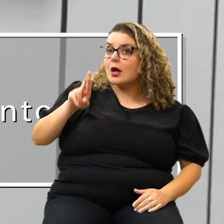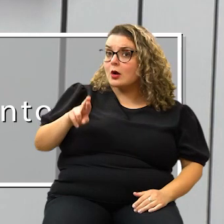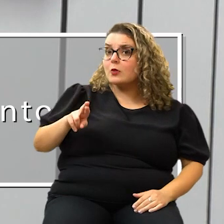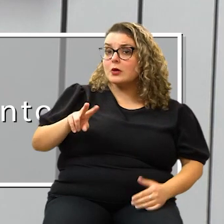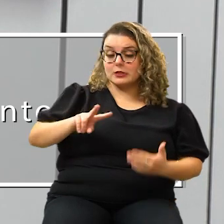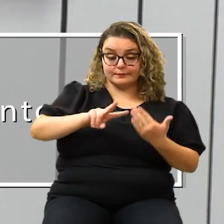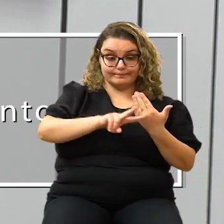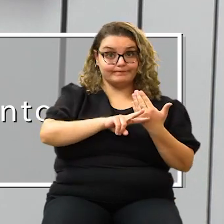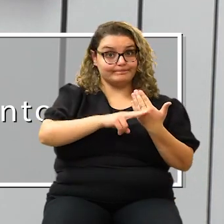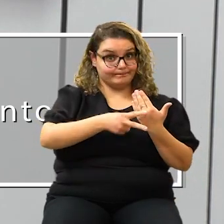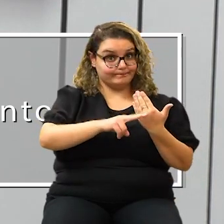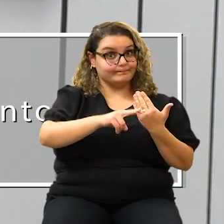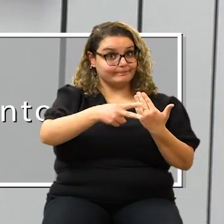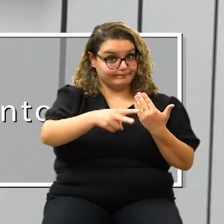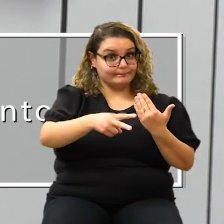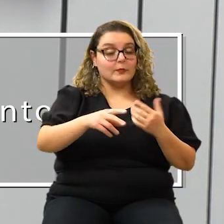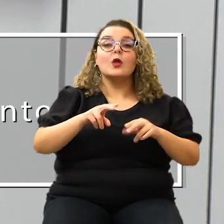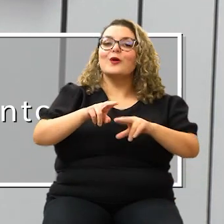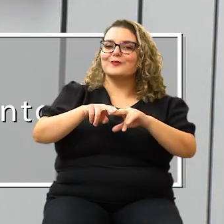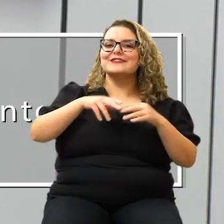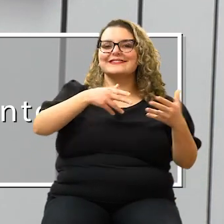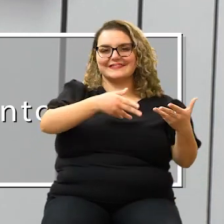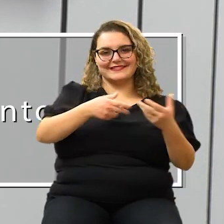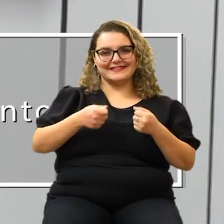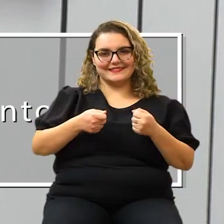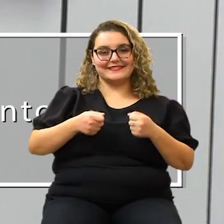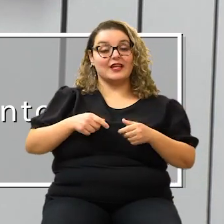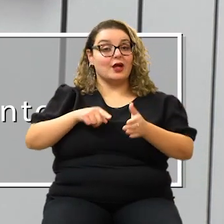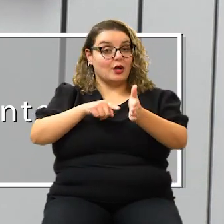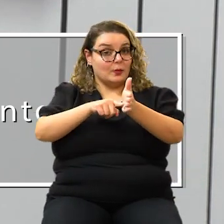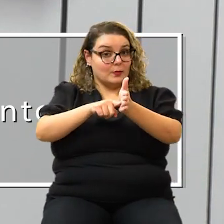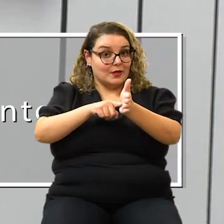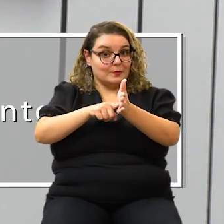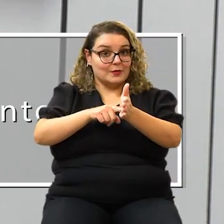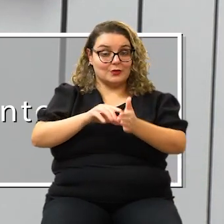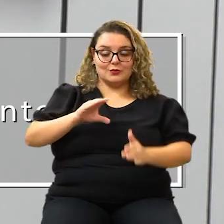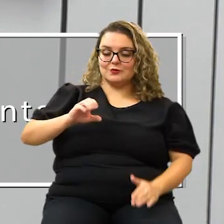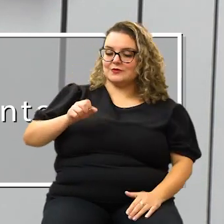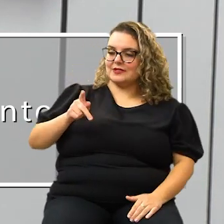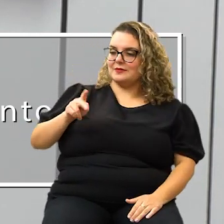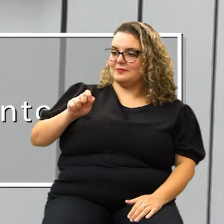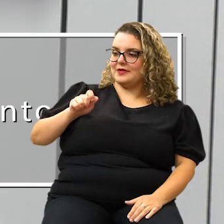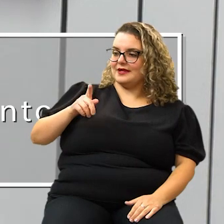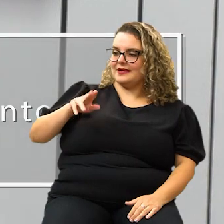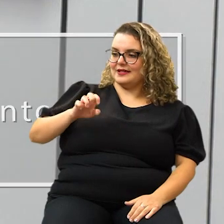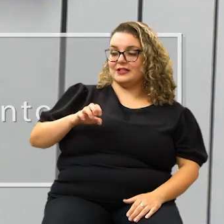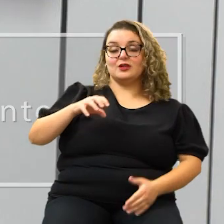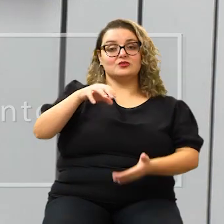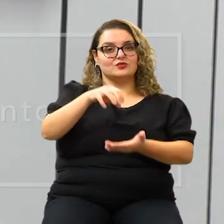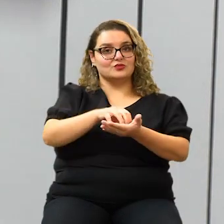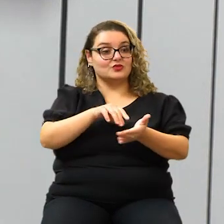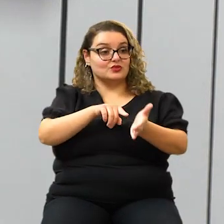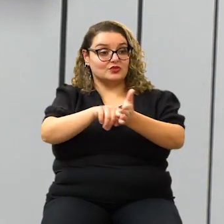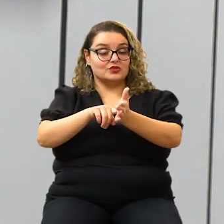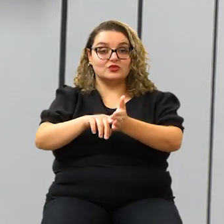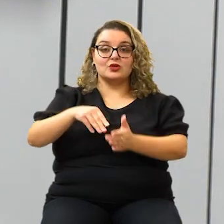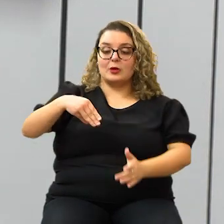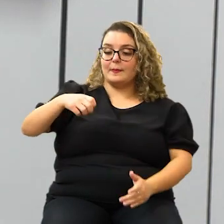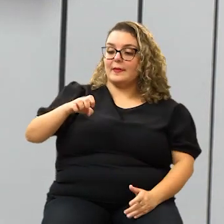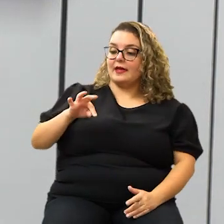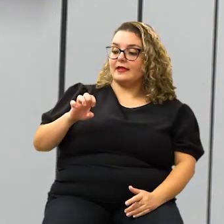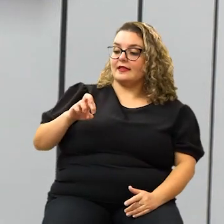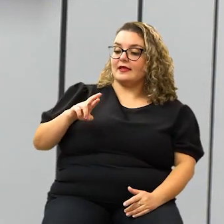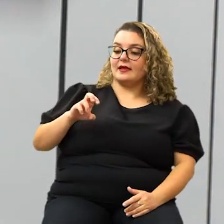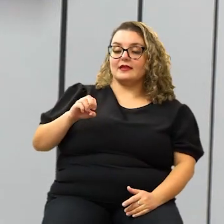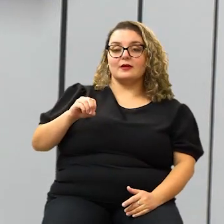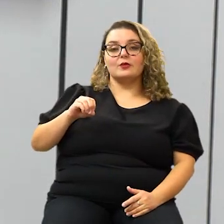as consequências. E por isso convidamos a pesquisadora do CEPAGRE, o Centro de Pesquisas